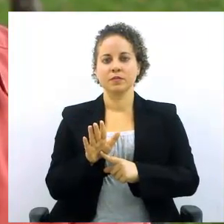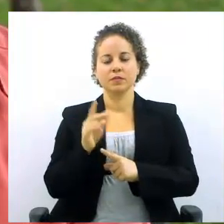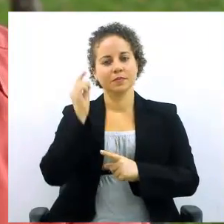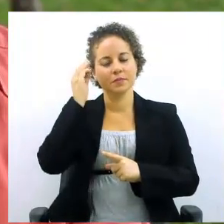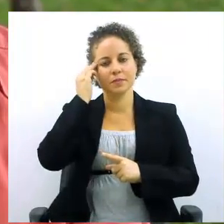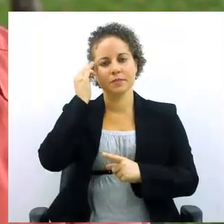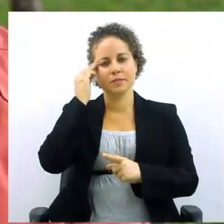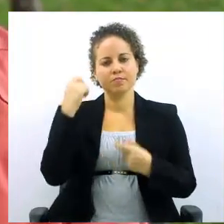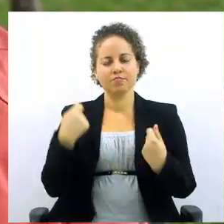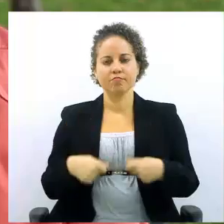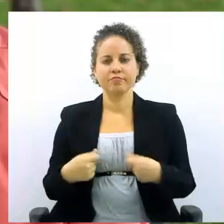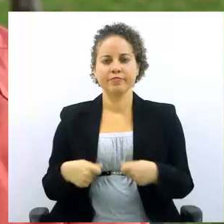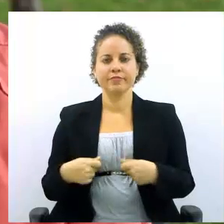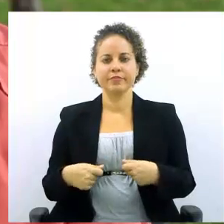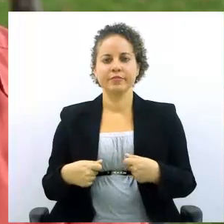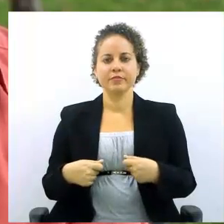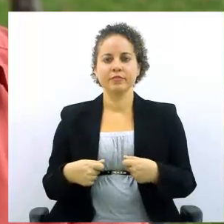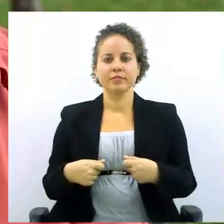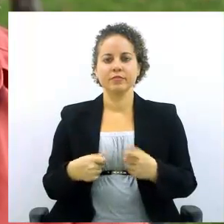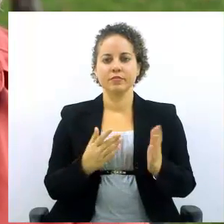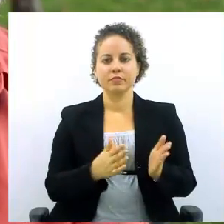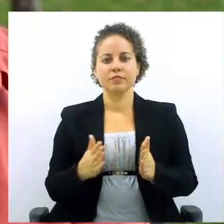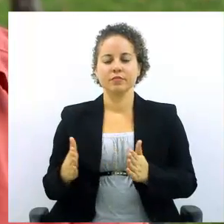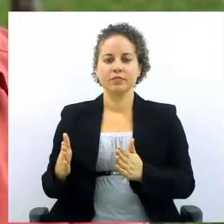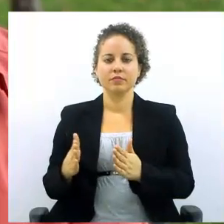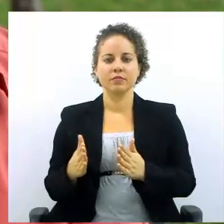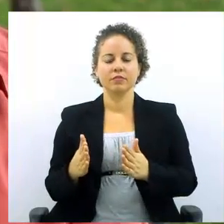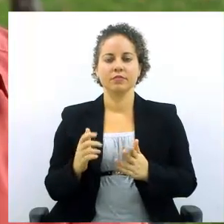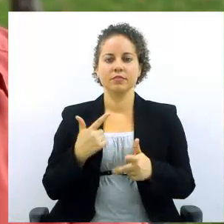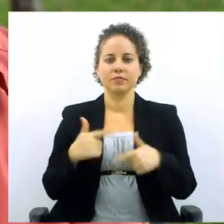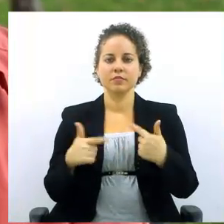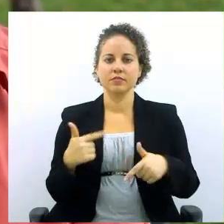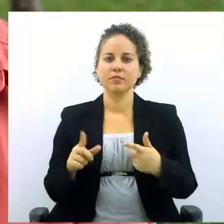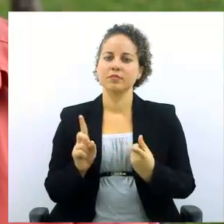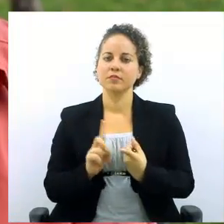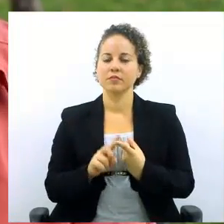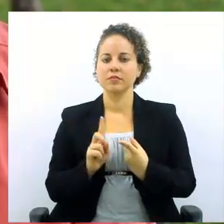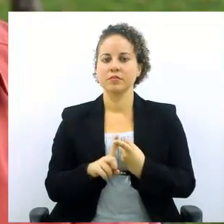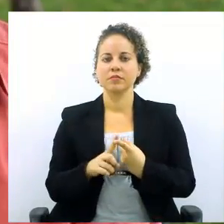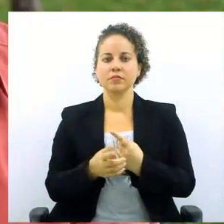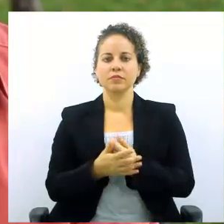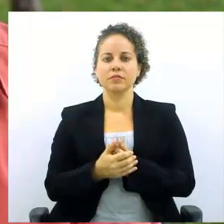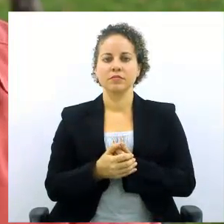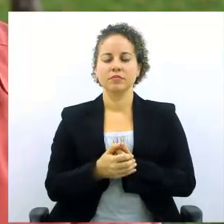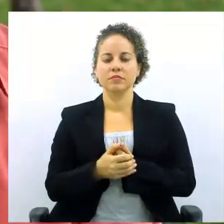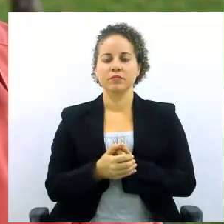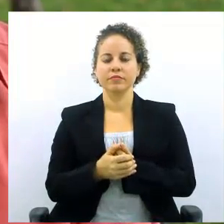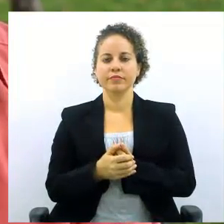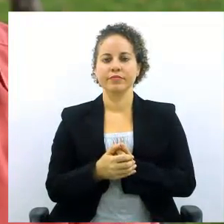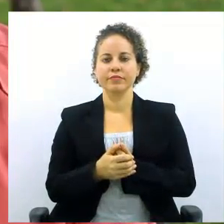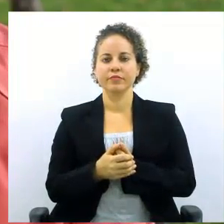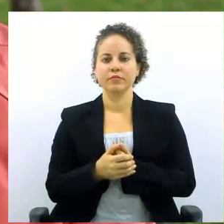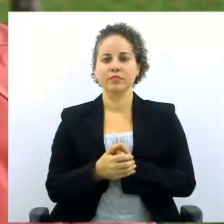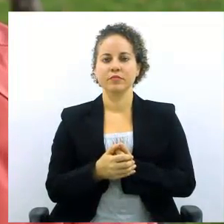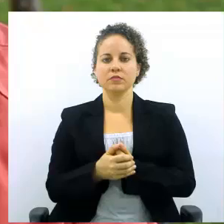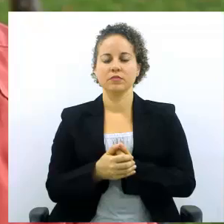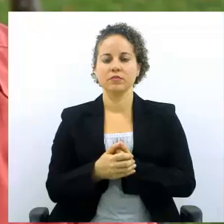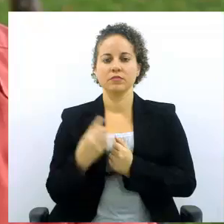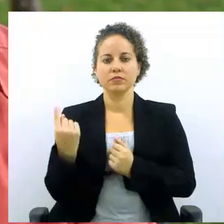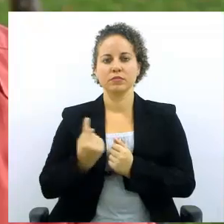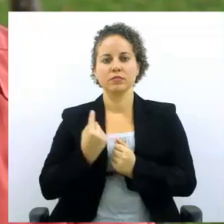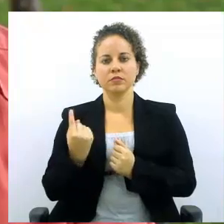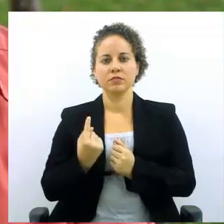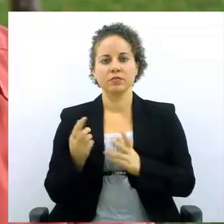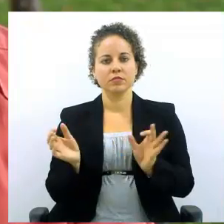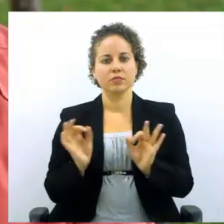reflexões aqui, nós precisamos de produção de serviços, né? Nós não conseguiríamos fazer sozinhos